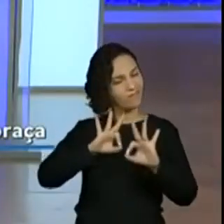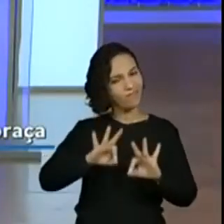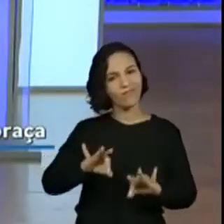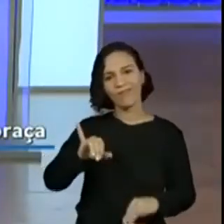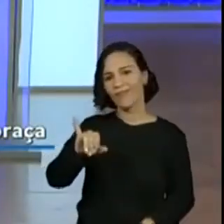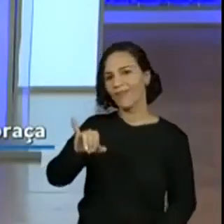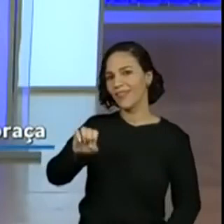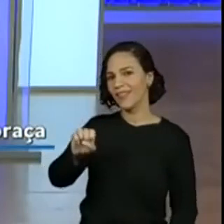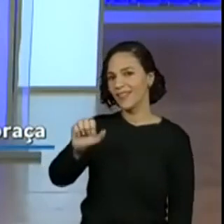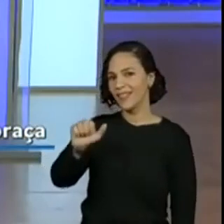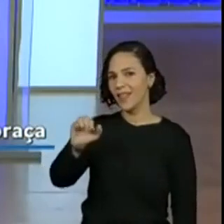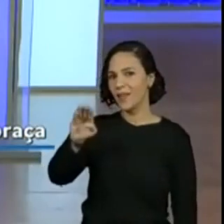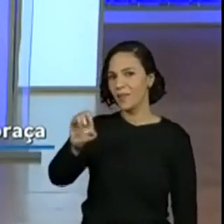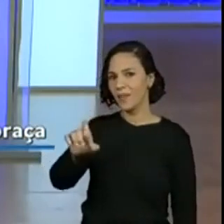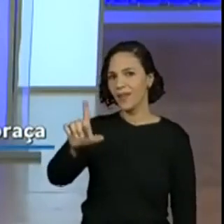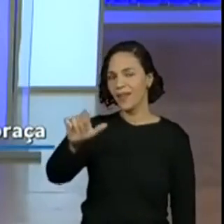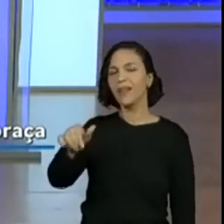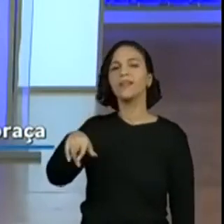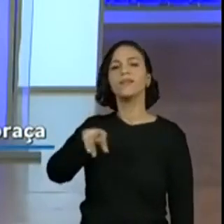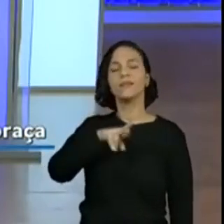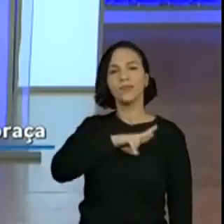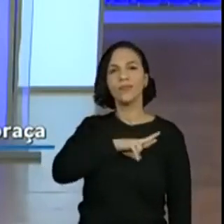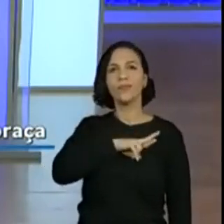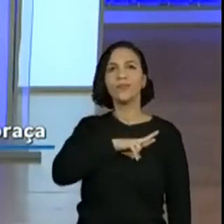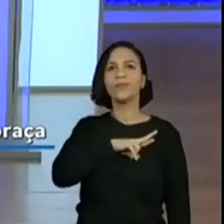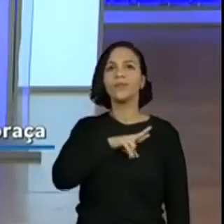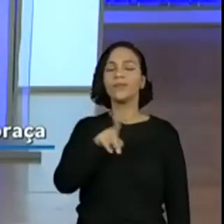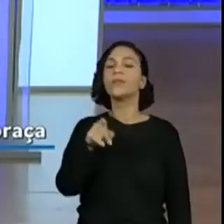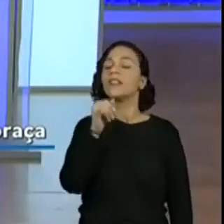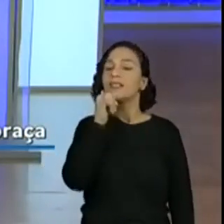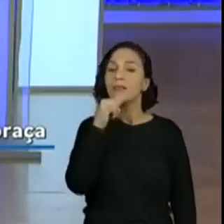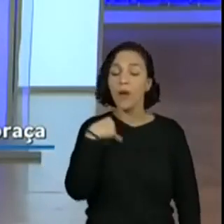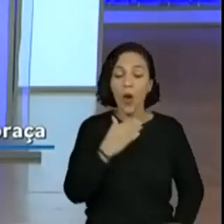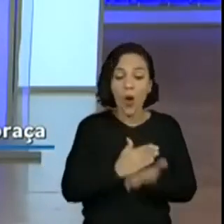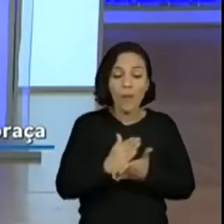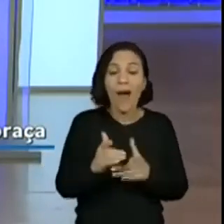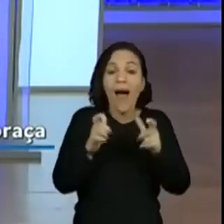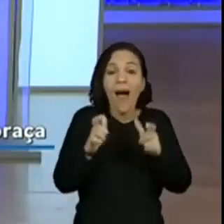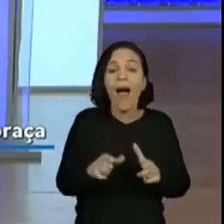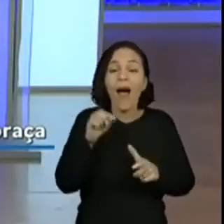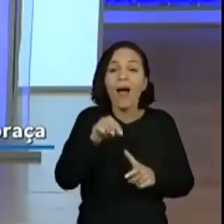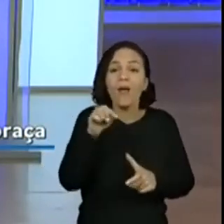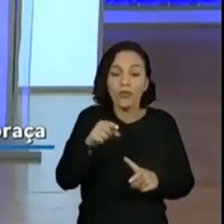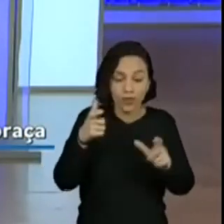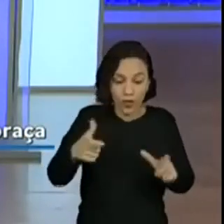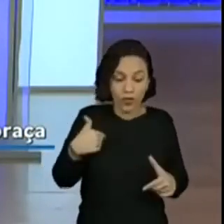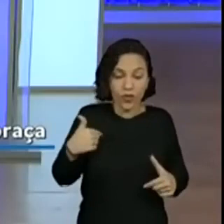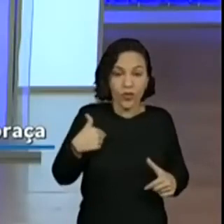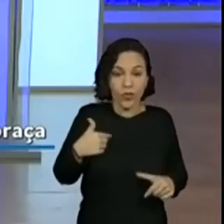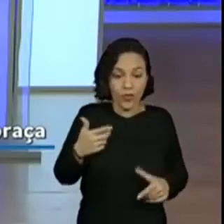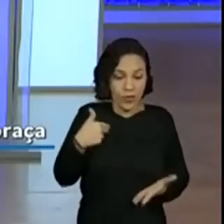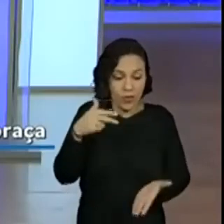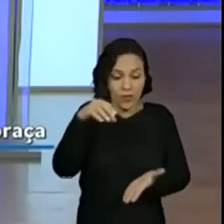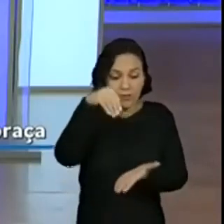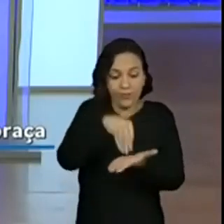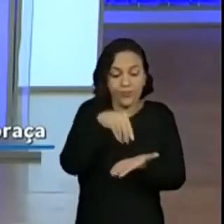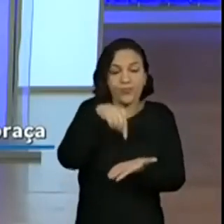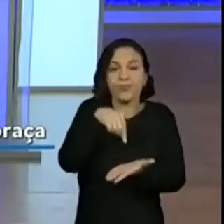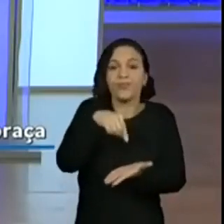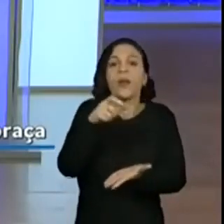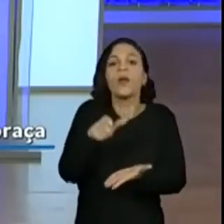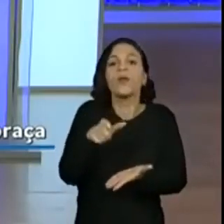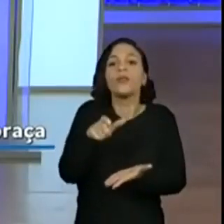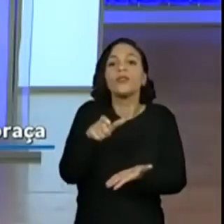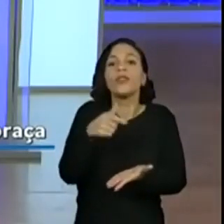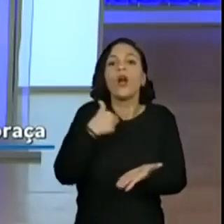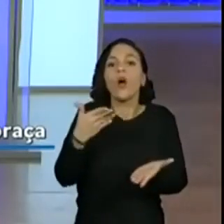Isabela colocou lá para gente, isso mesmo. A posição inicial é o que indica o trajeto. Pronto, mais do que a gente ficar olhando para outras coisas, é